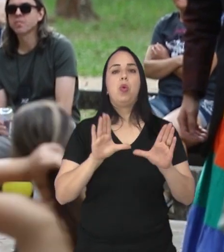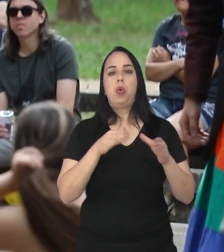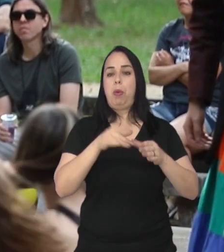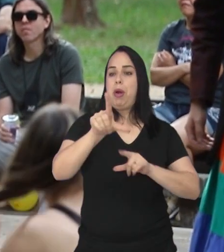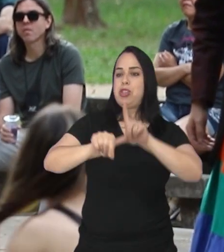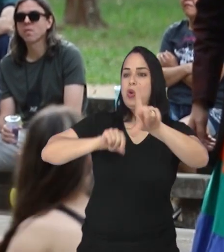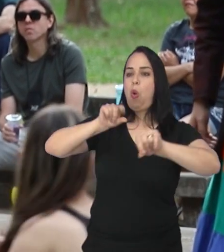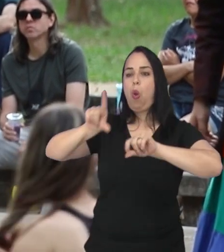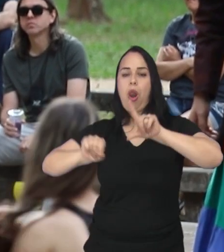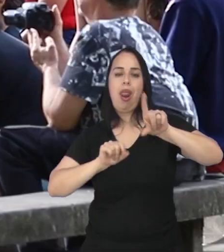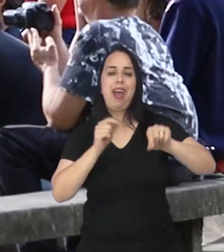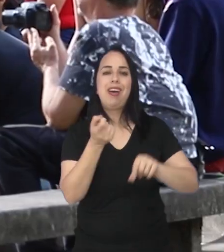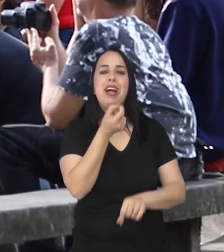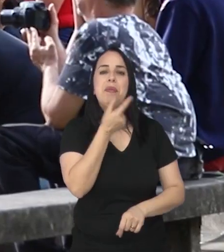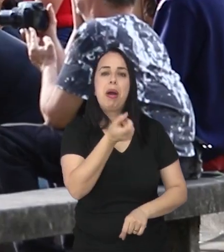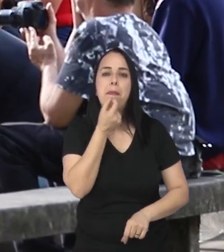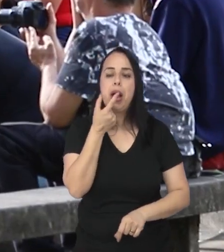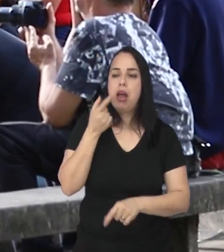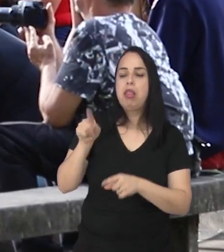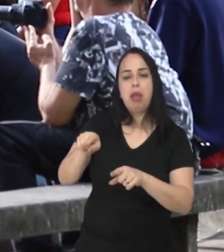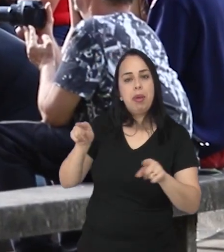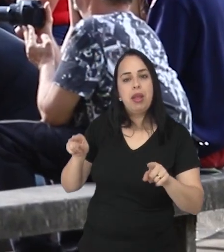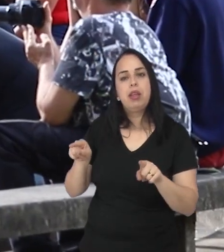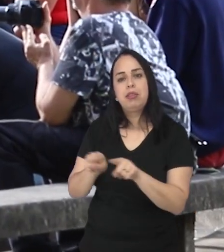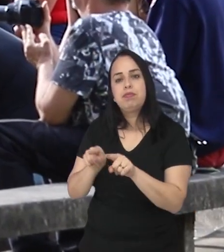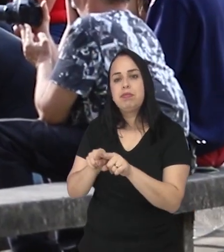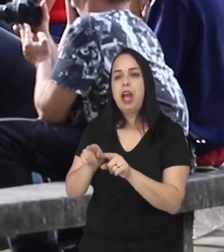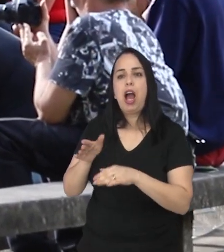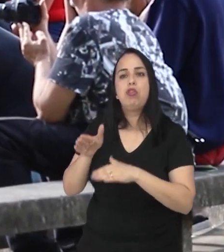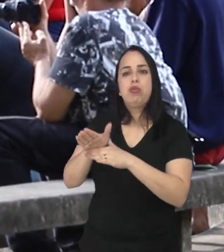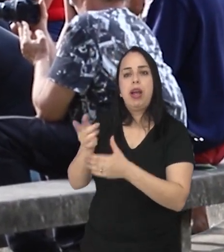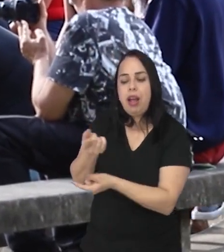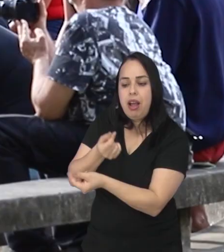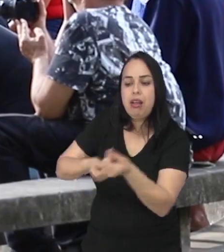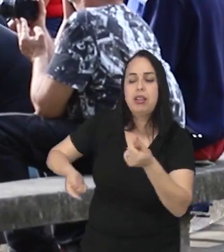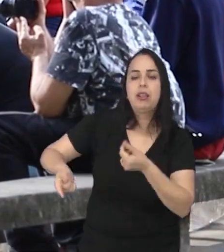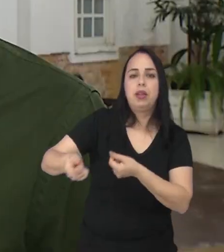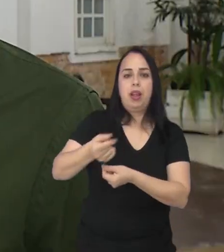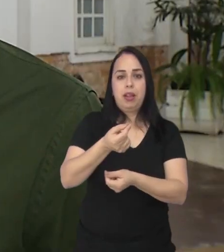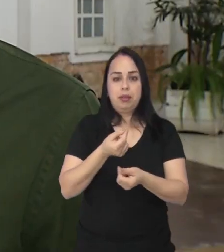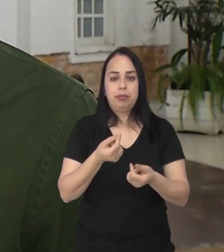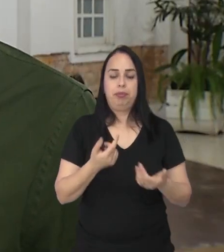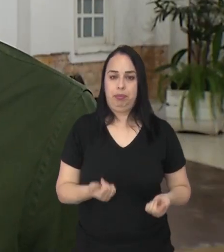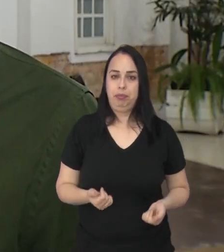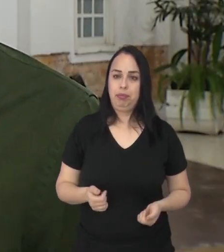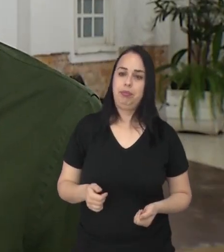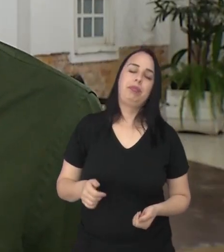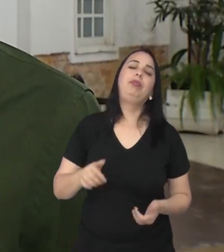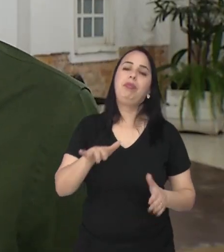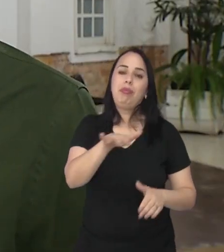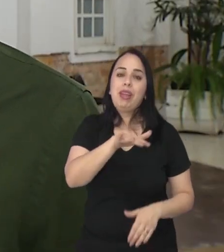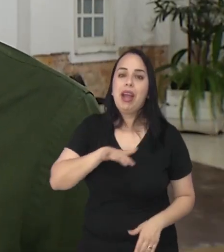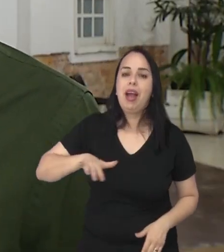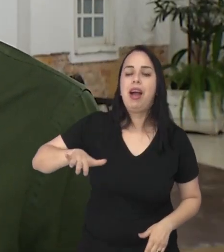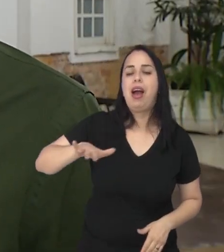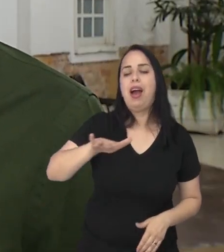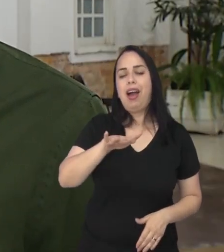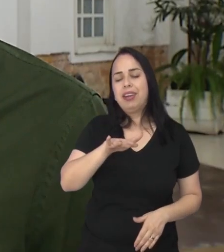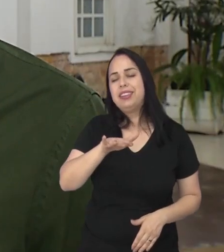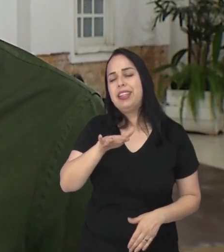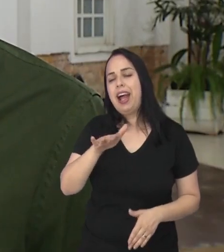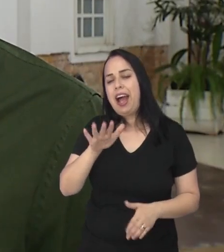emocionar, divertir, despertar discussões e movimentar a economia criativa. Sem dúvida, a arte é esse espaço